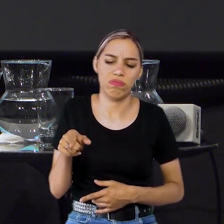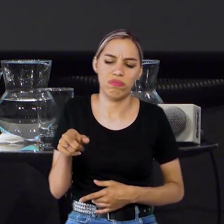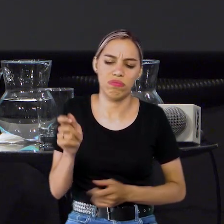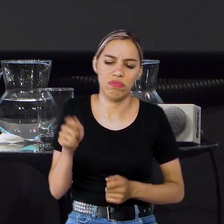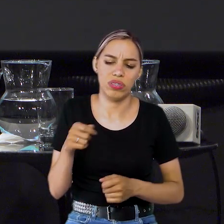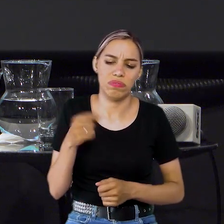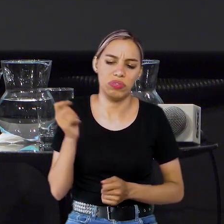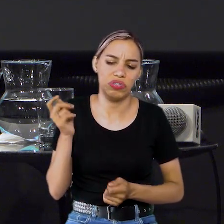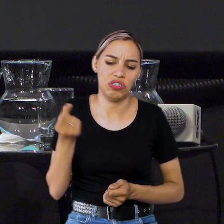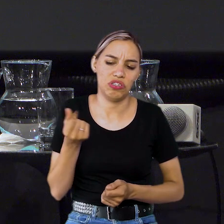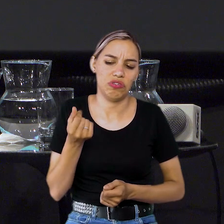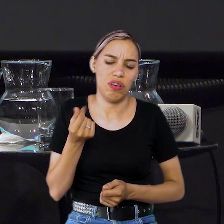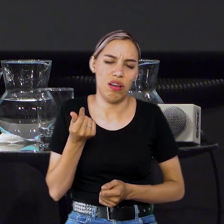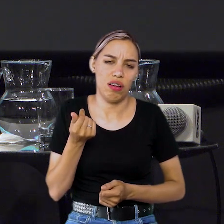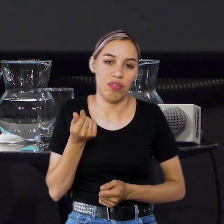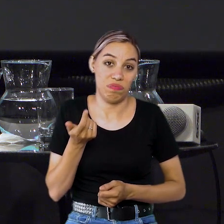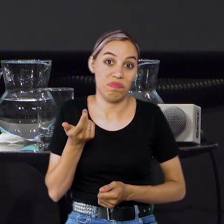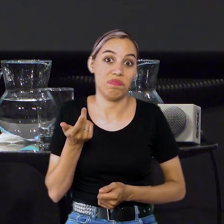lucro, né?